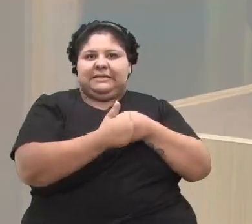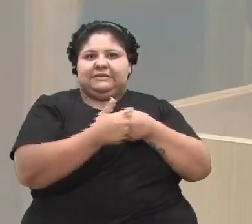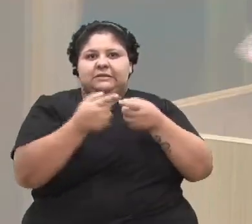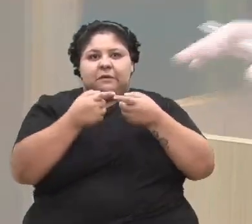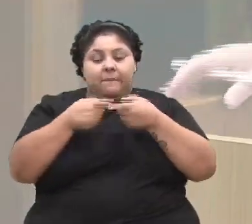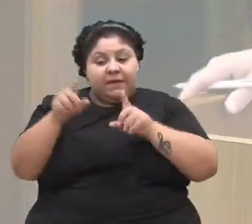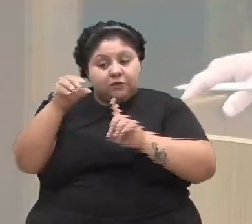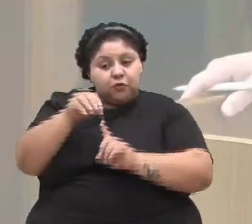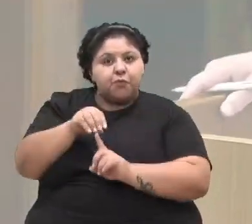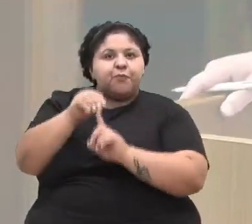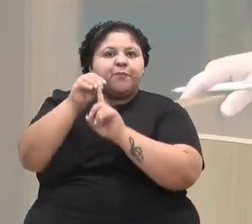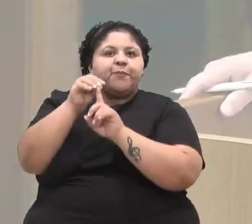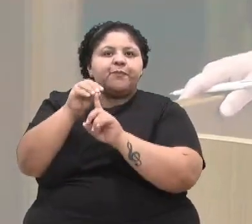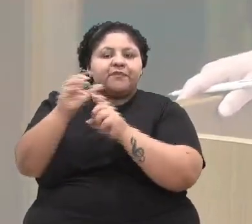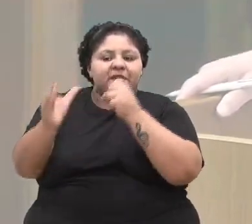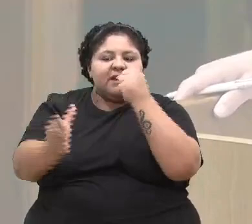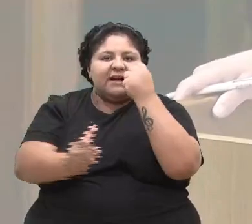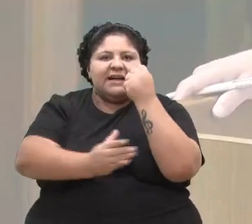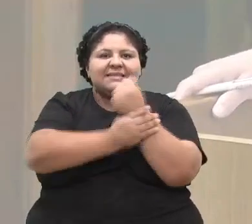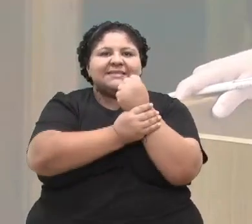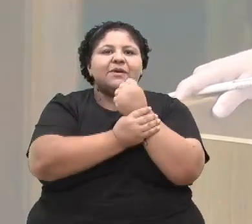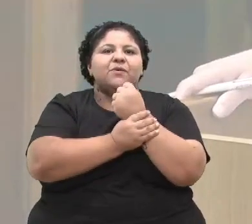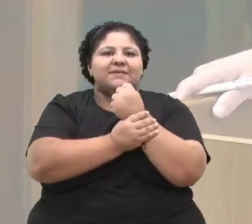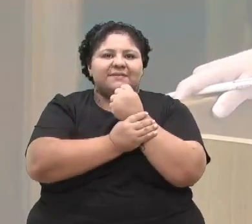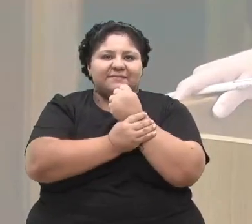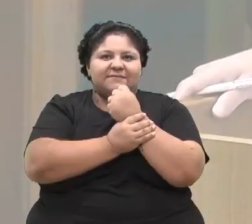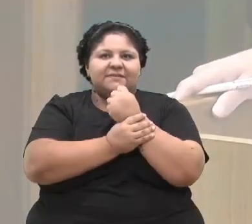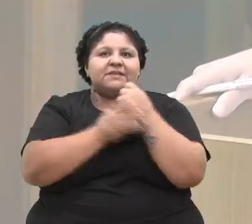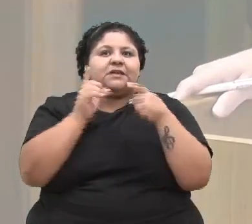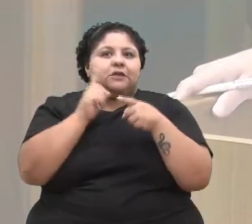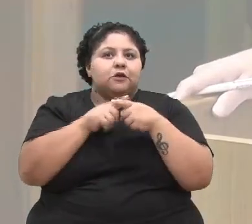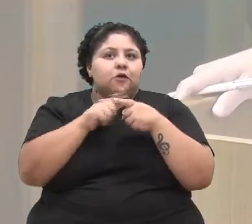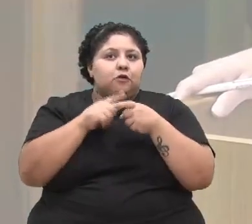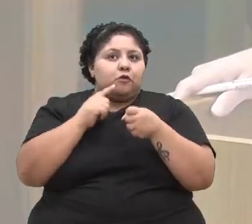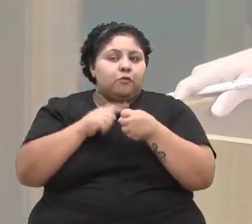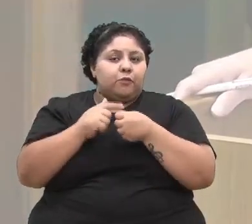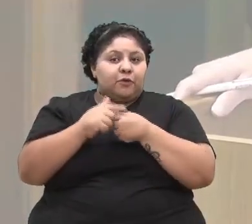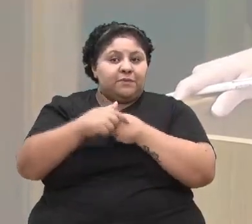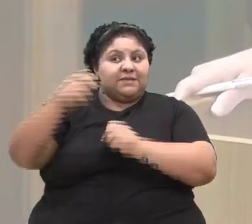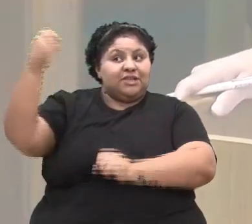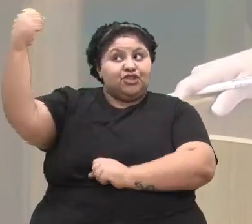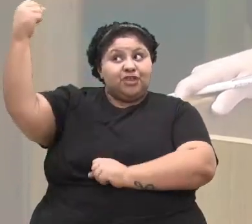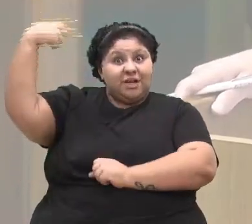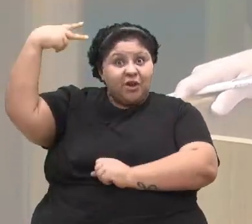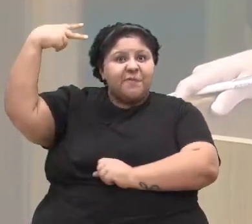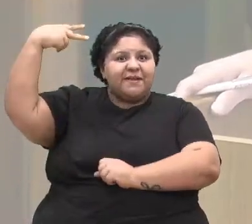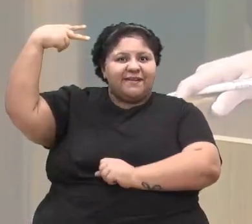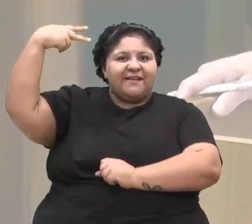de tudo, a segurança pública. Porque uma cidade iluminada é uma